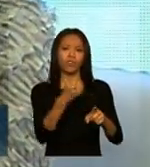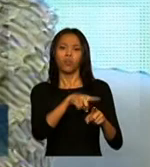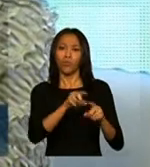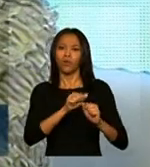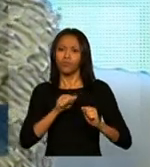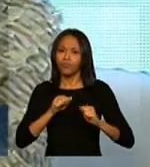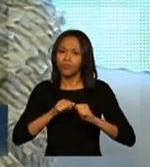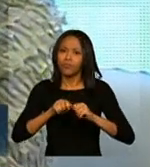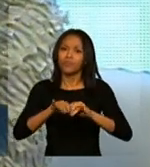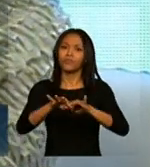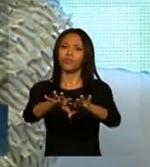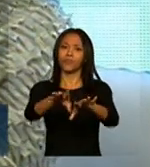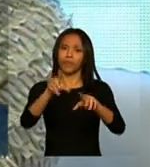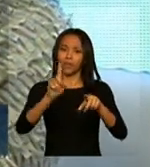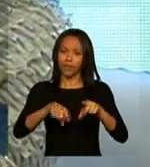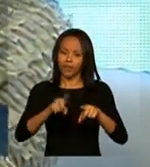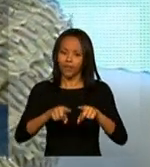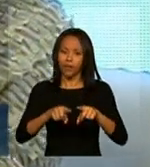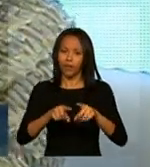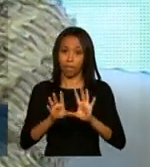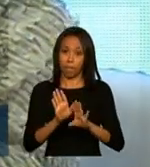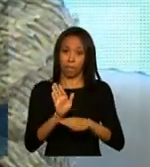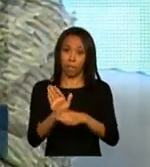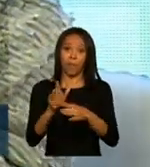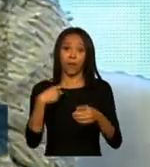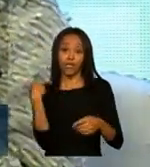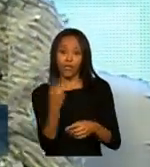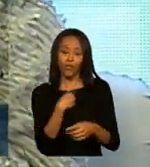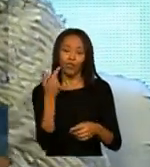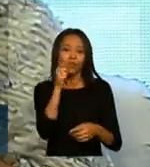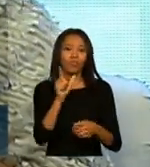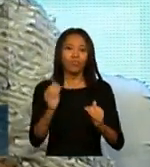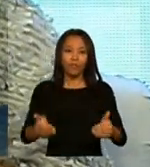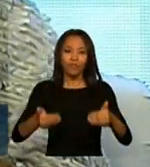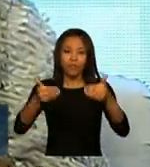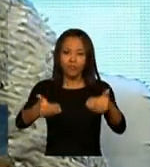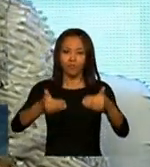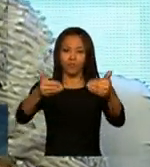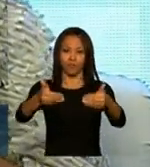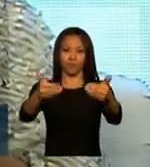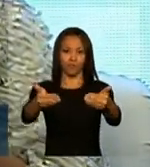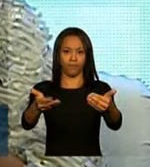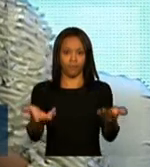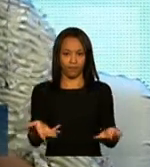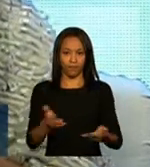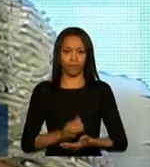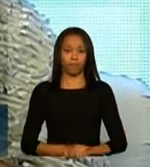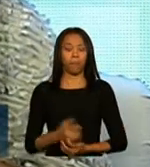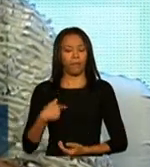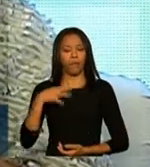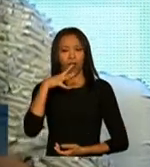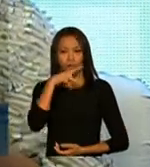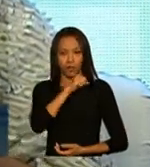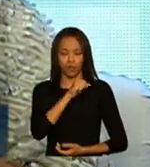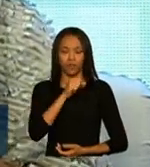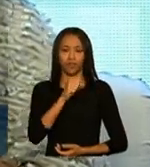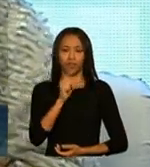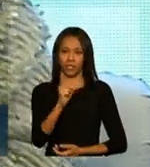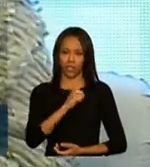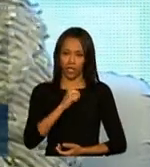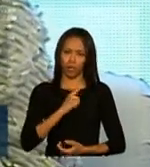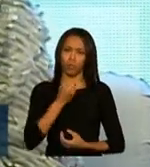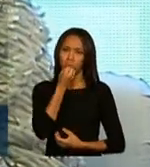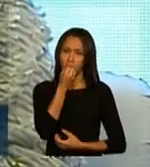setor público na agenda de construção de políticas públicas para que a gente avance nessa produção. Então, eu acho que nós temos